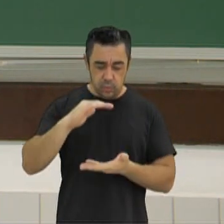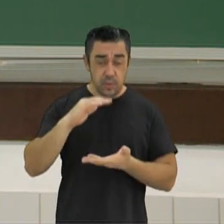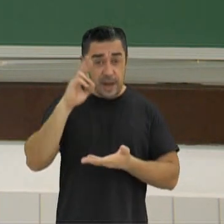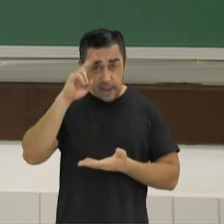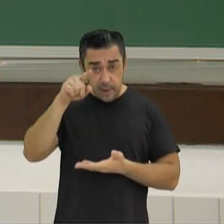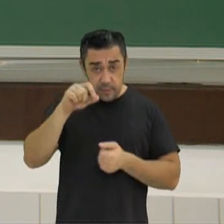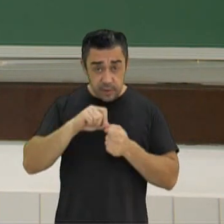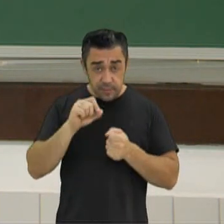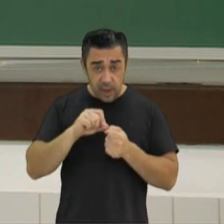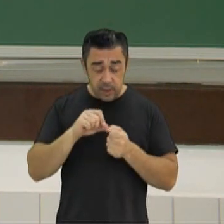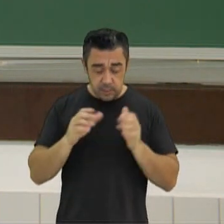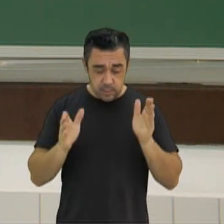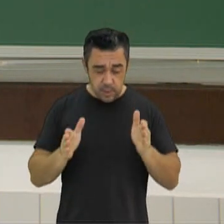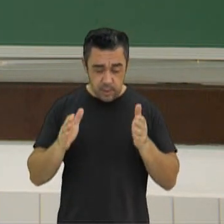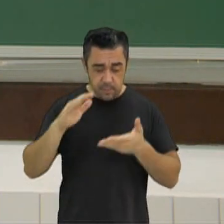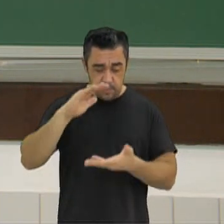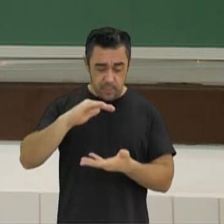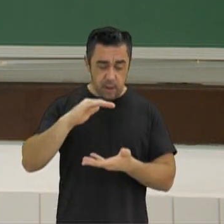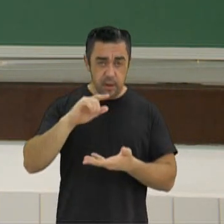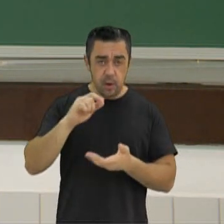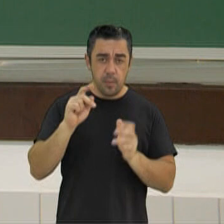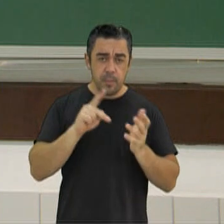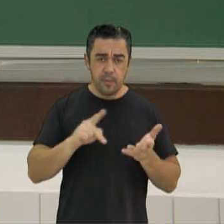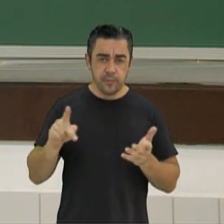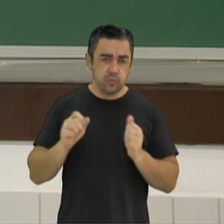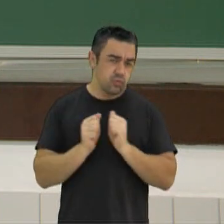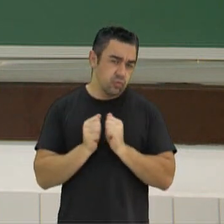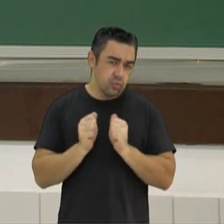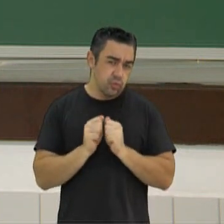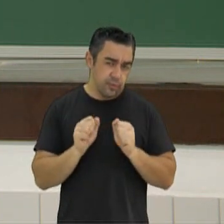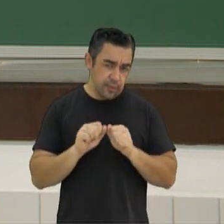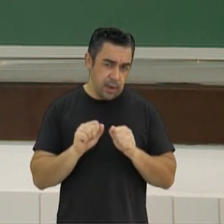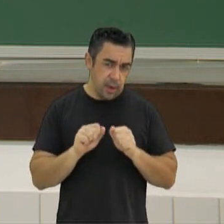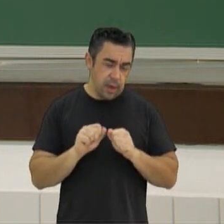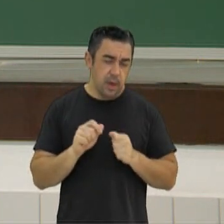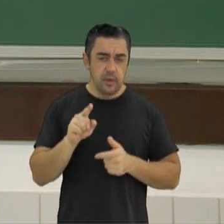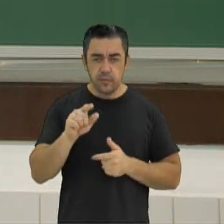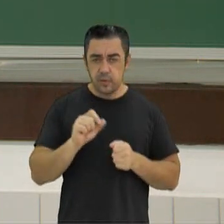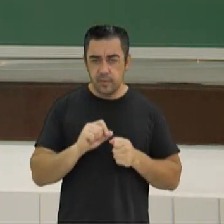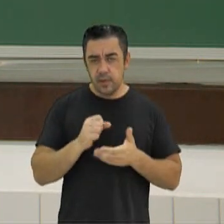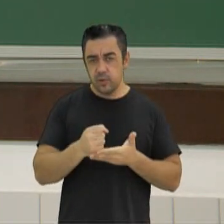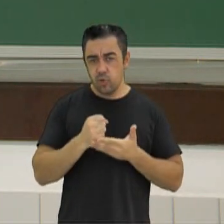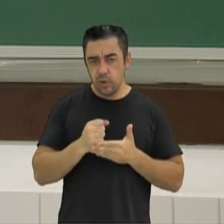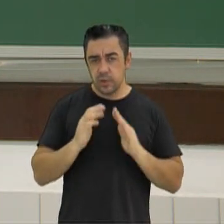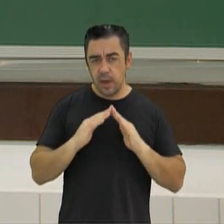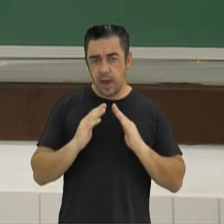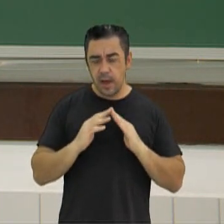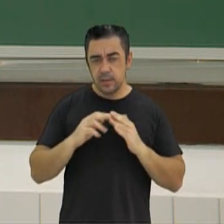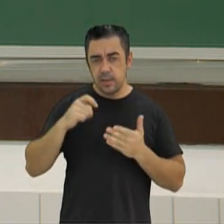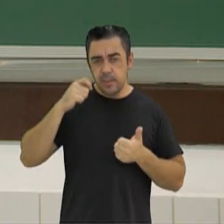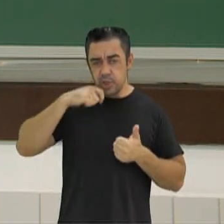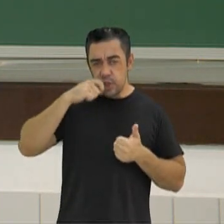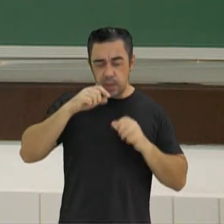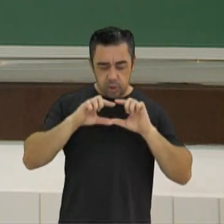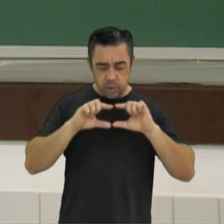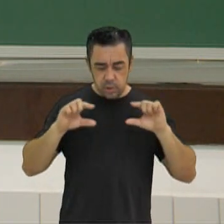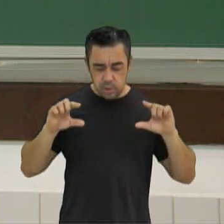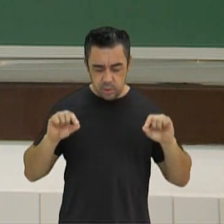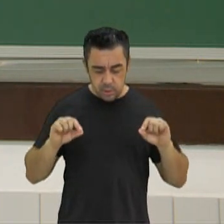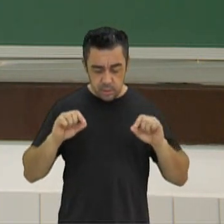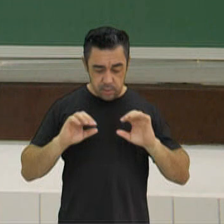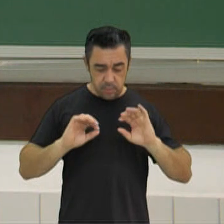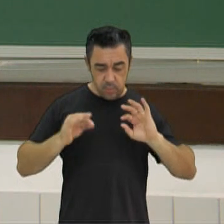caixinha? Que o professor fez uma caixinha em sala com você, vocês trouxeram caixinha de pasta de dente ou caixinha de sapato para poder abrir e ver como